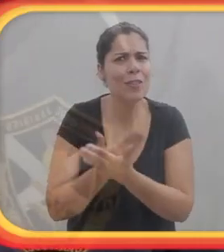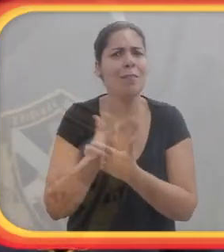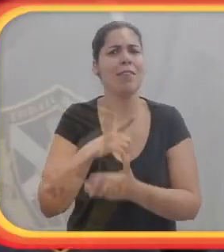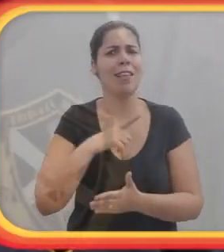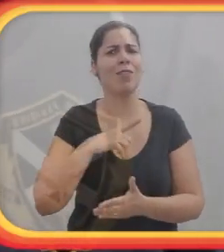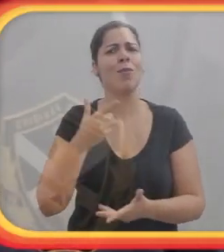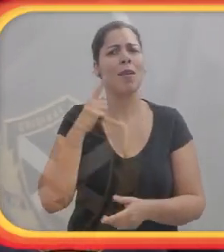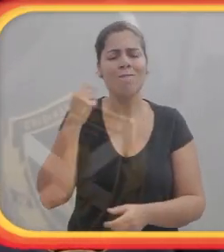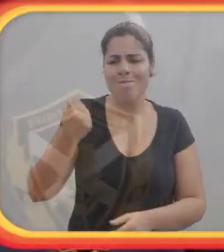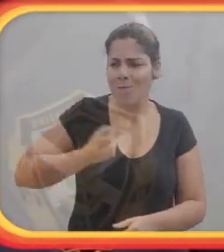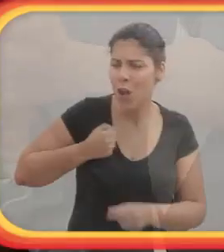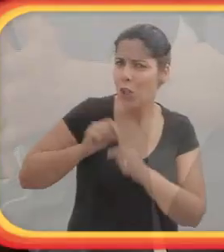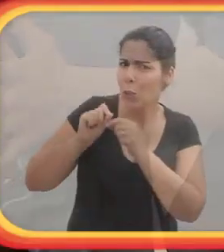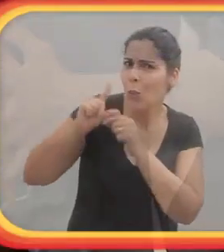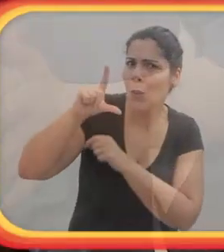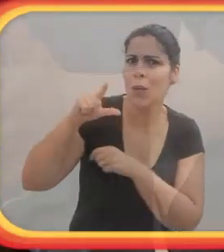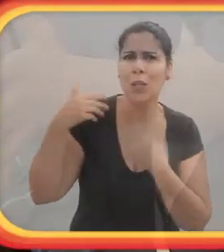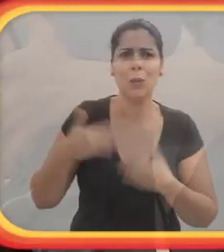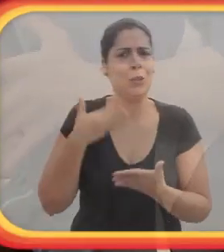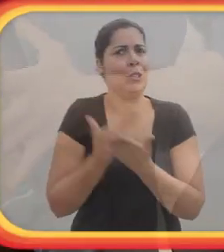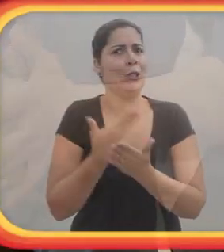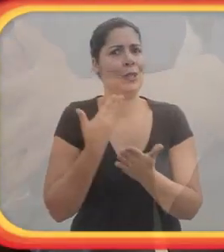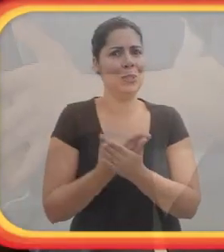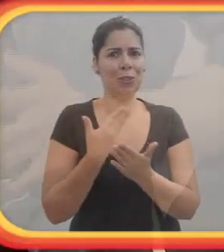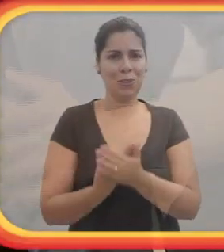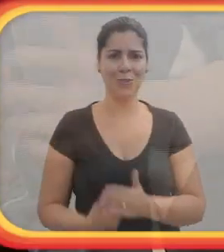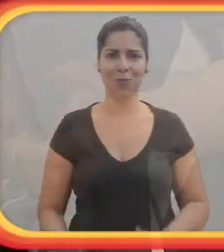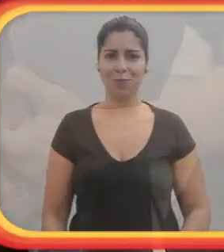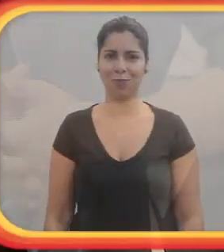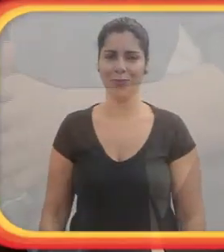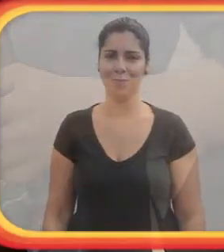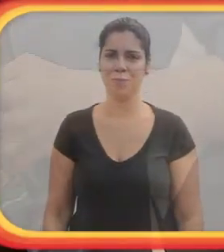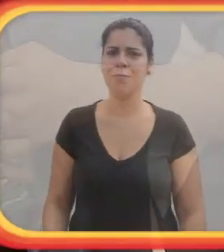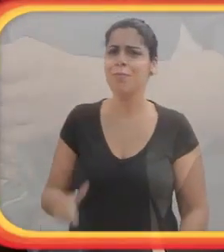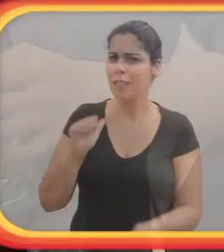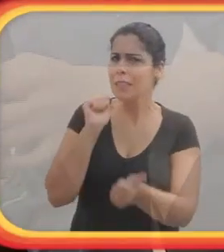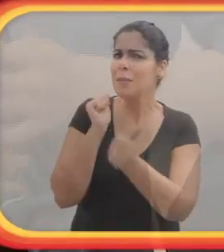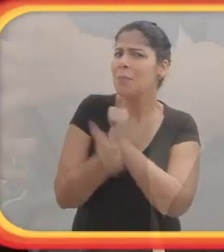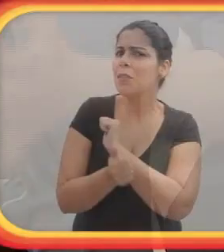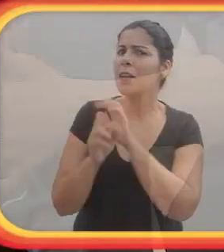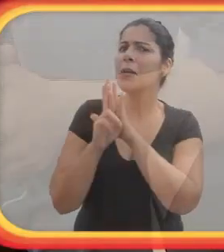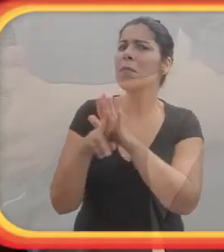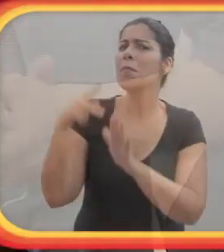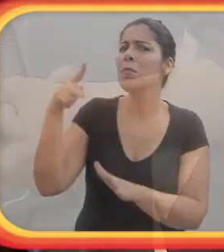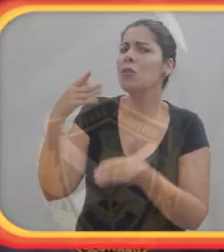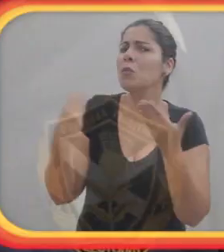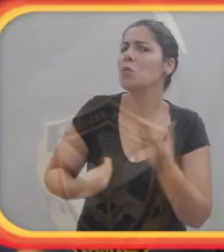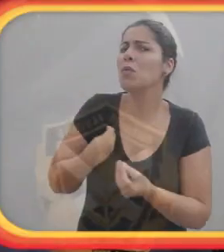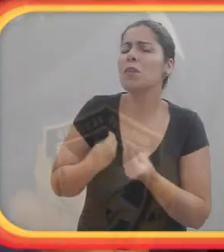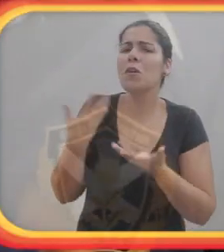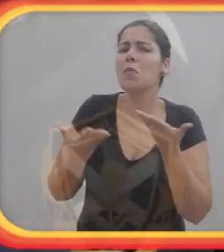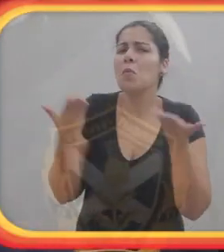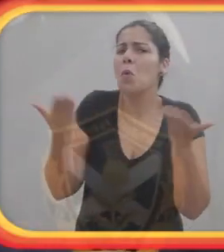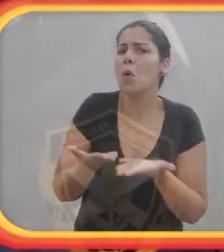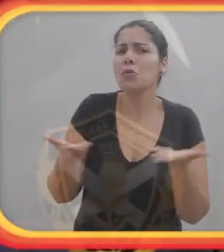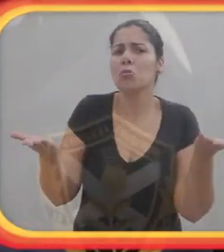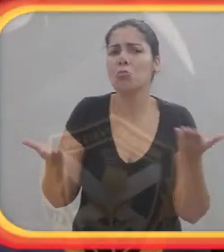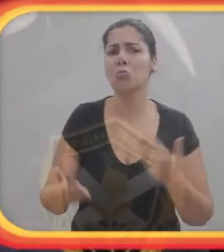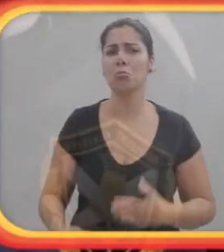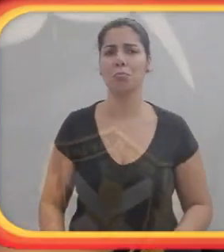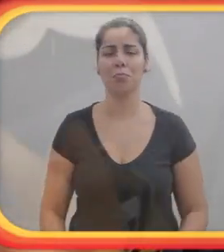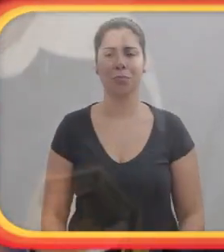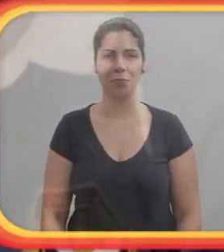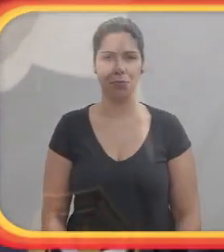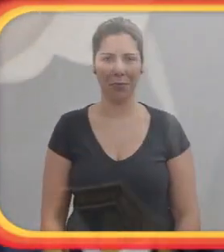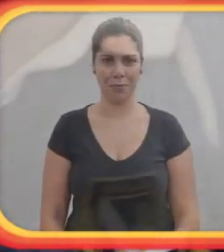assim como eu, por exemplo, estudando muito. Tem que estudar muito para ter, assim,